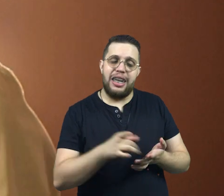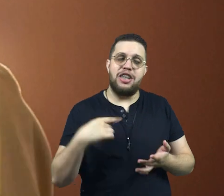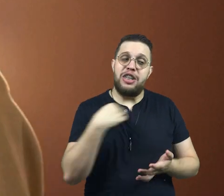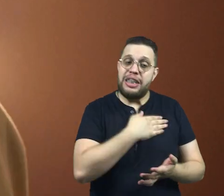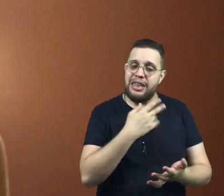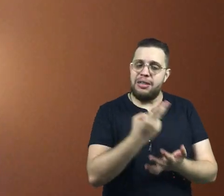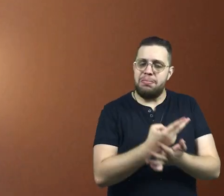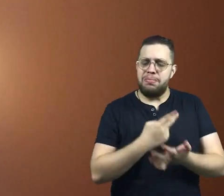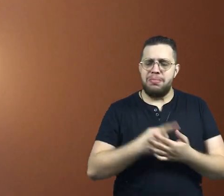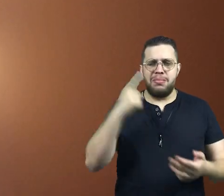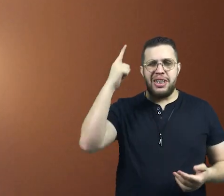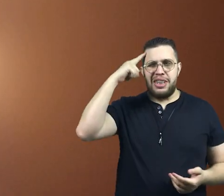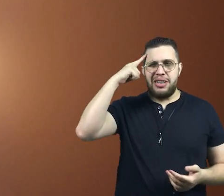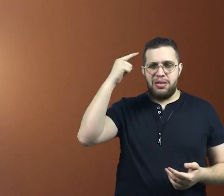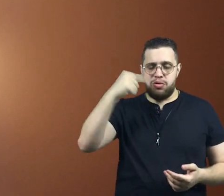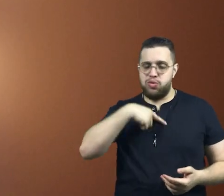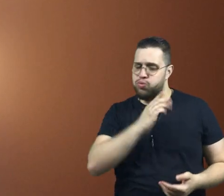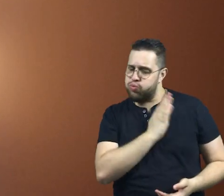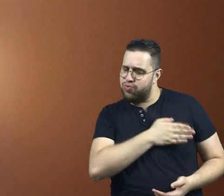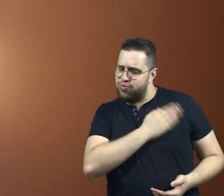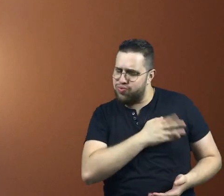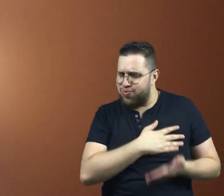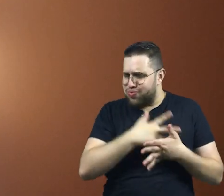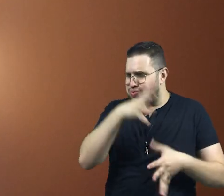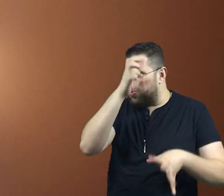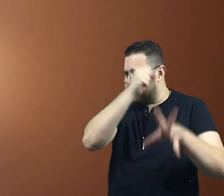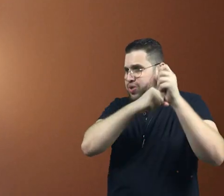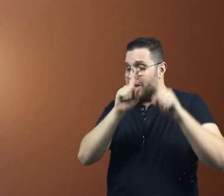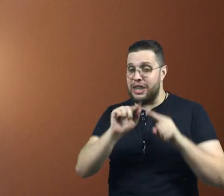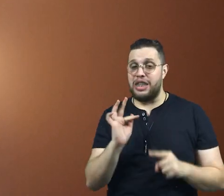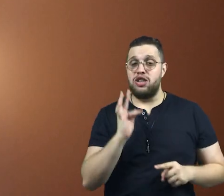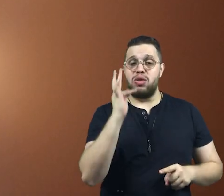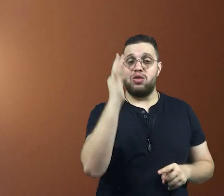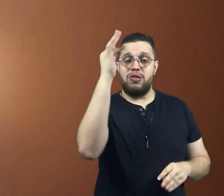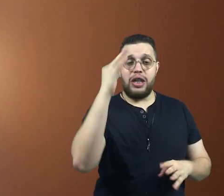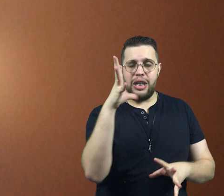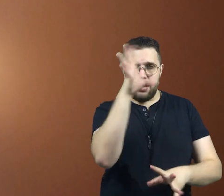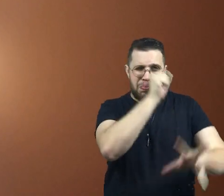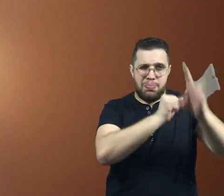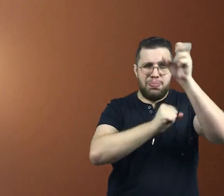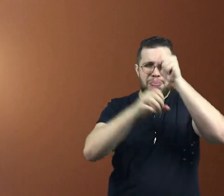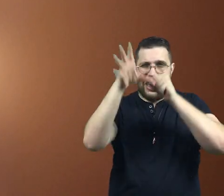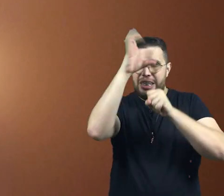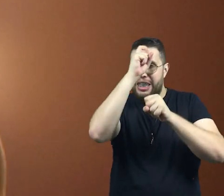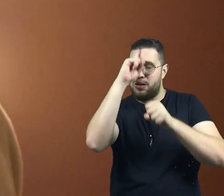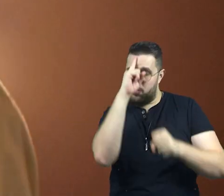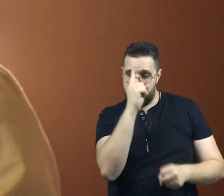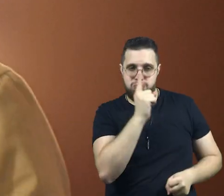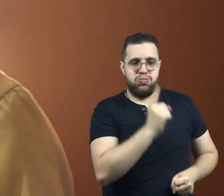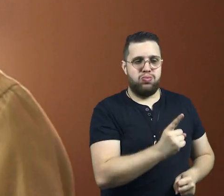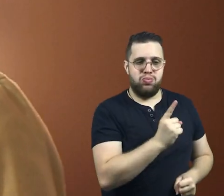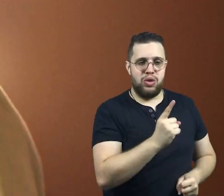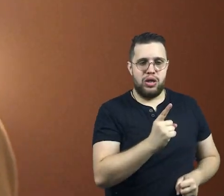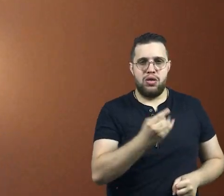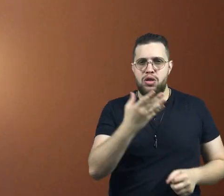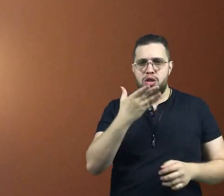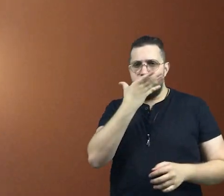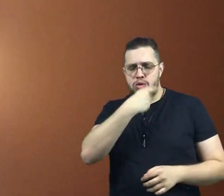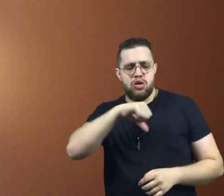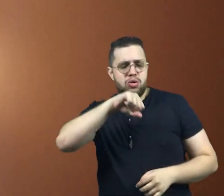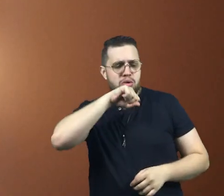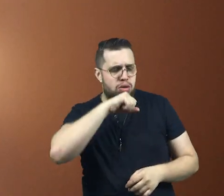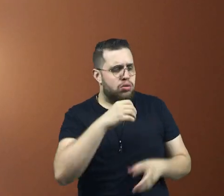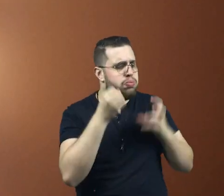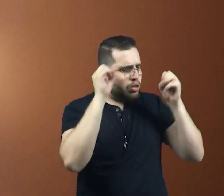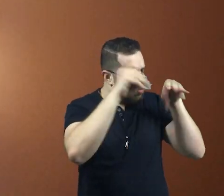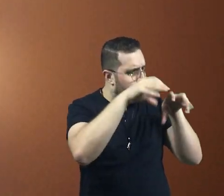insensatez arraigada no nosso coração, e é a disciplina que vai retirar isso de nós. Sabe, a